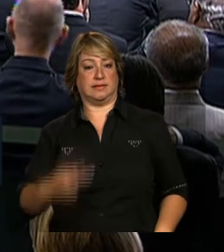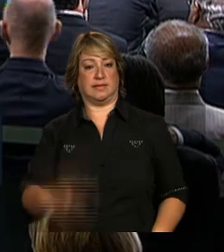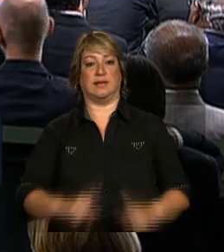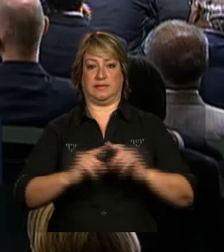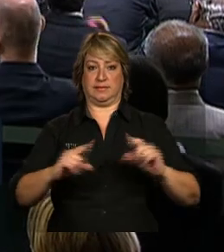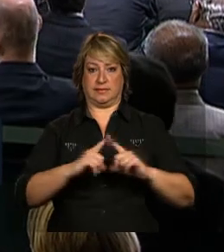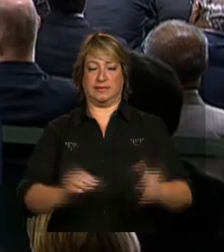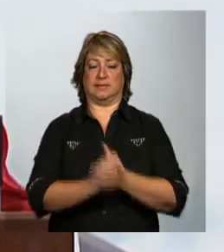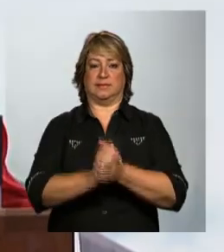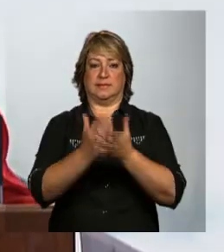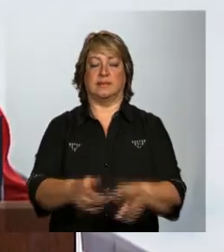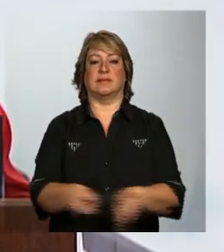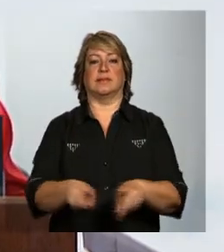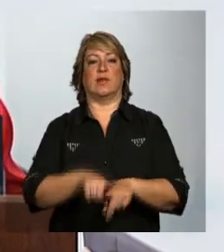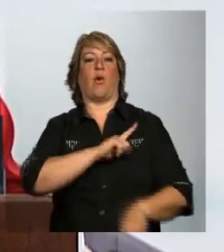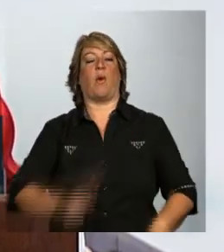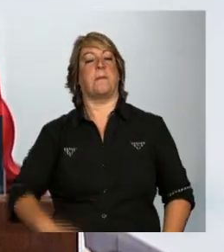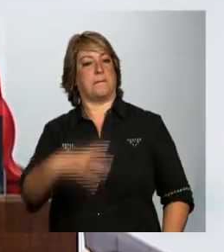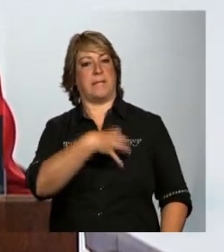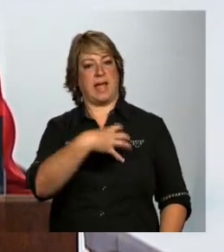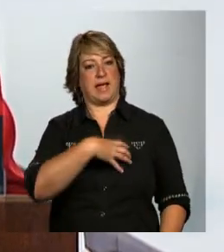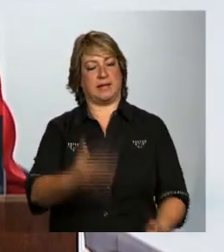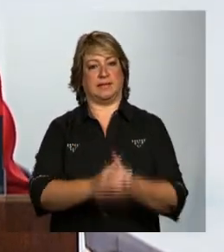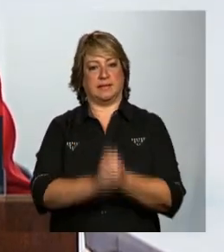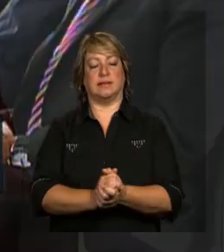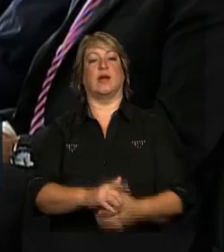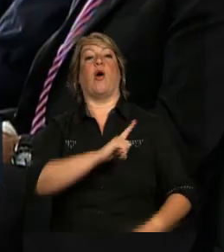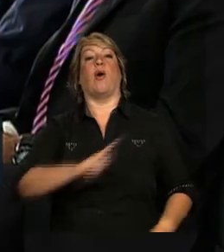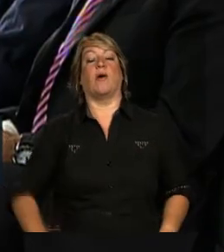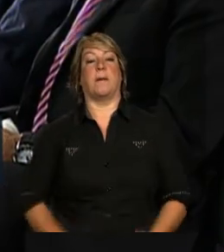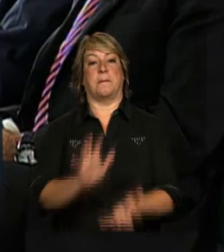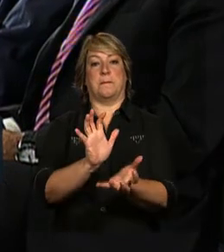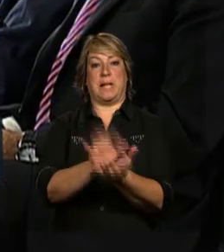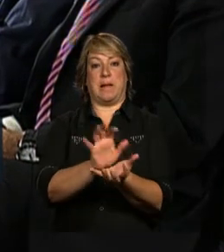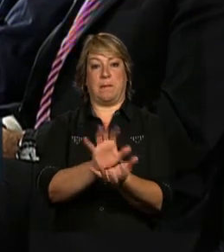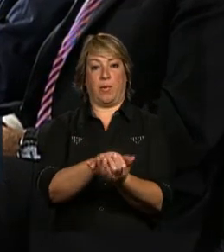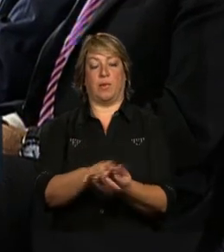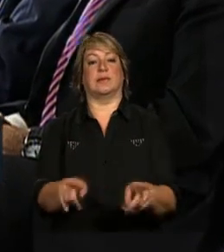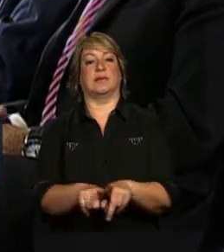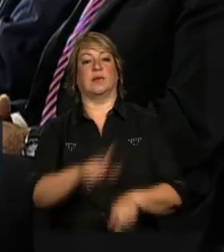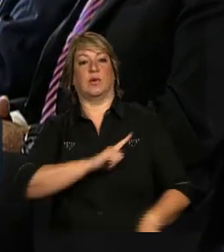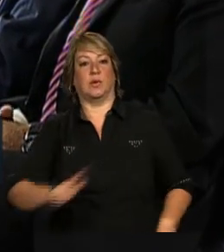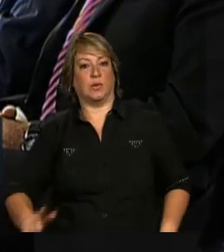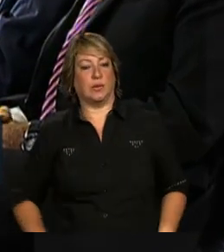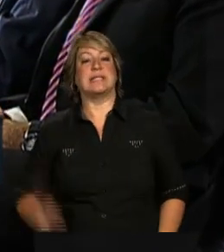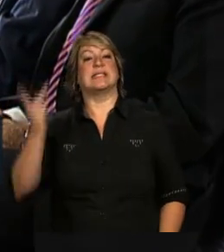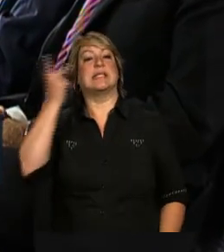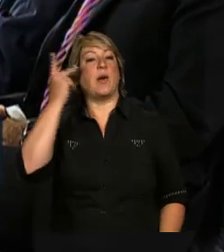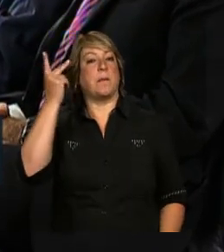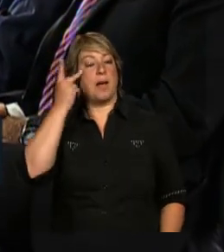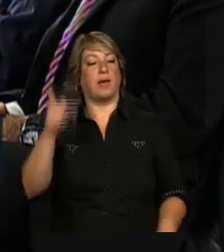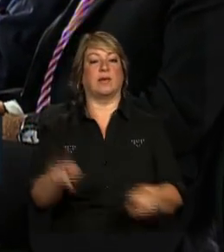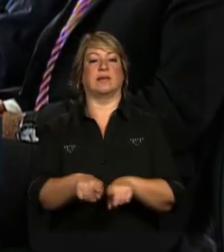do Distrito Federal Jaques Wagner da Bahia Eduardo Campos de Pernambuco G o Alckmin